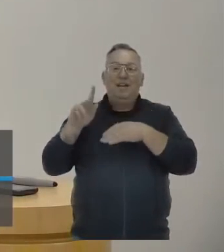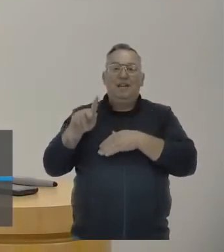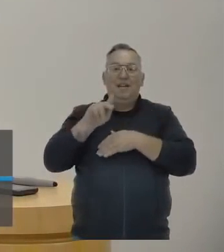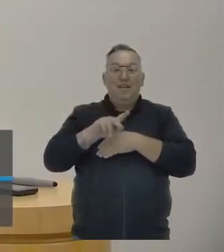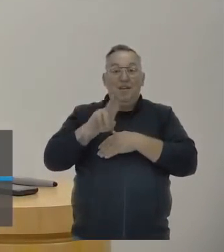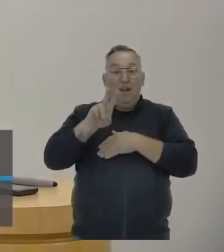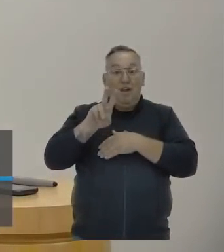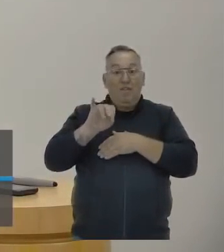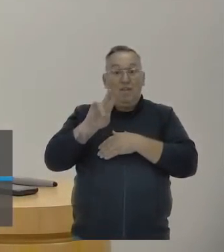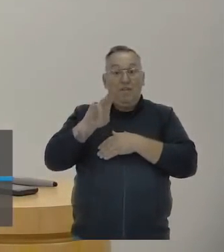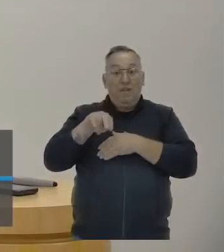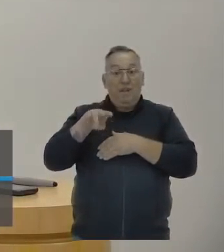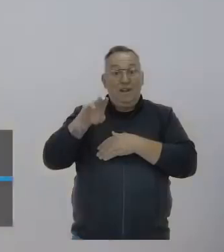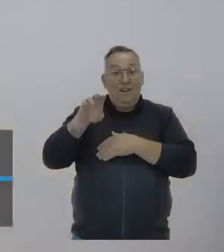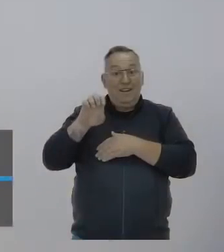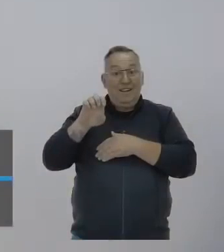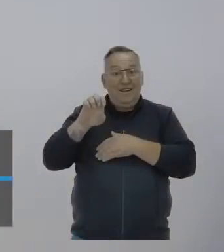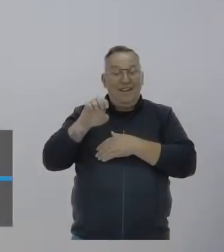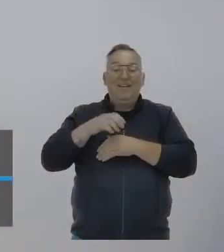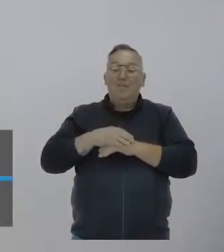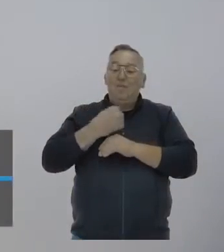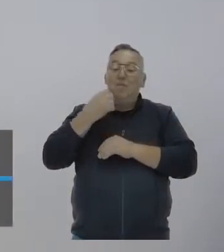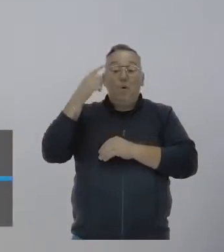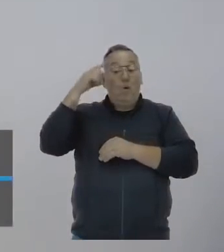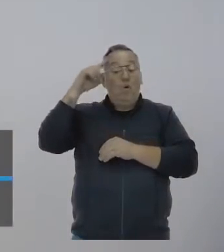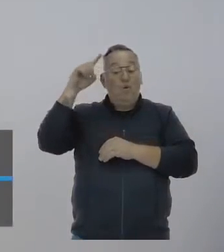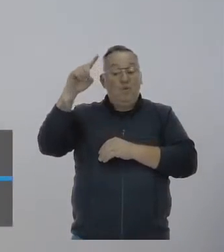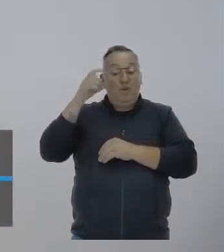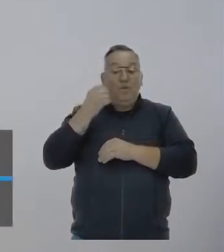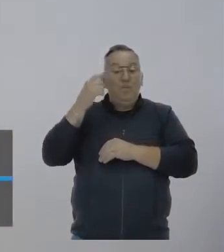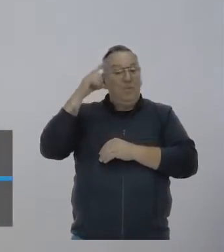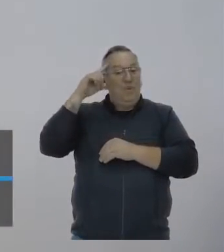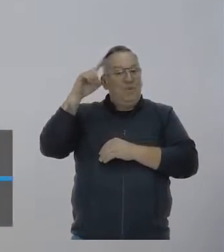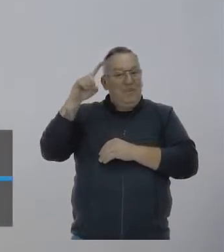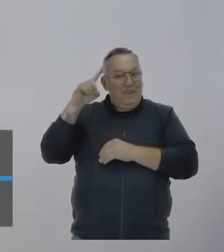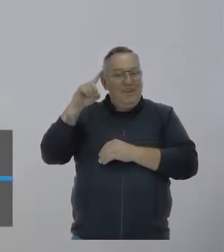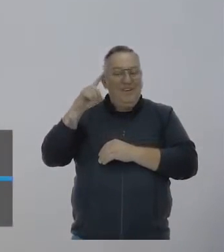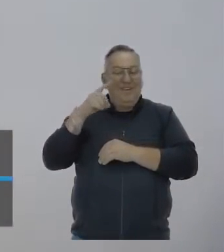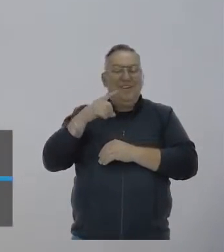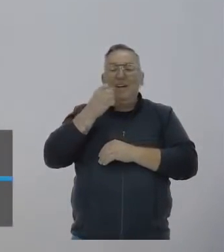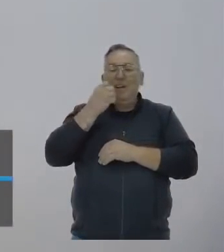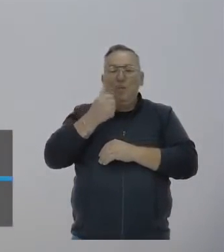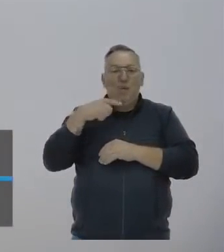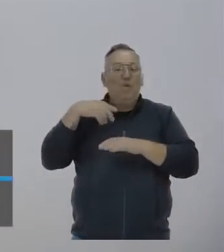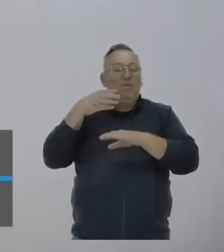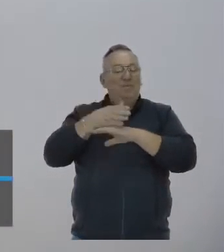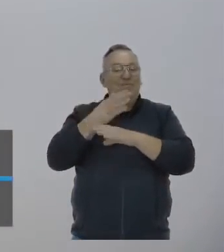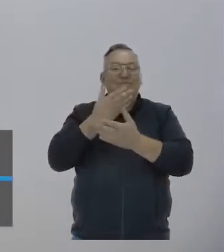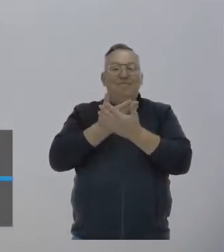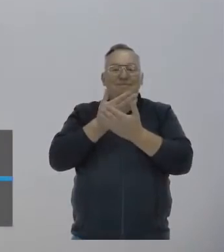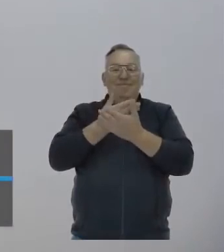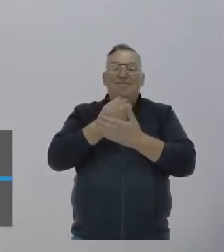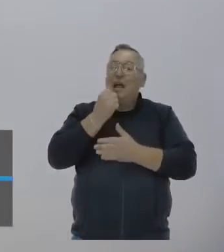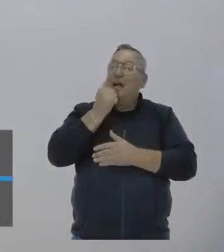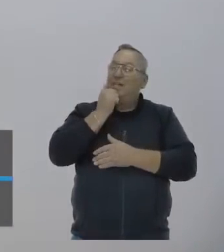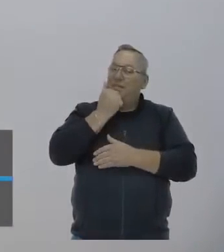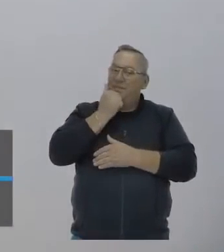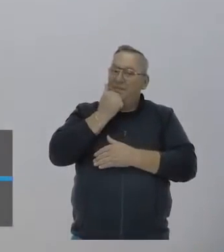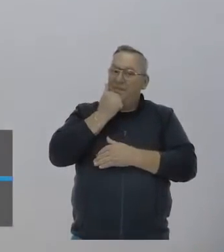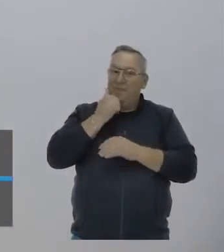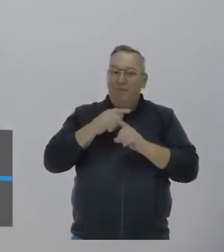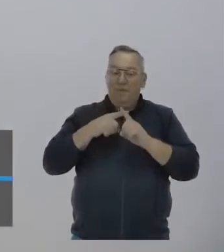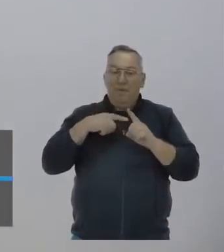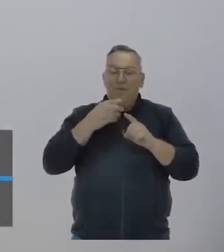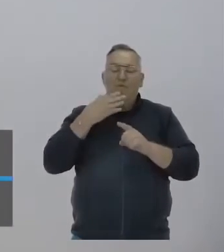Viviane. Bom dia, pessoal. Bom dia, Ed. Bom dia, gente. Que bom que vocês vieram aqui para a nossa aula de ciências. Vai ser um